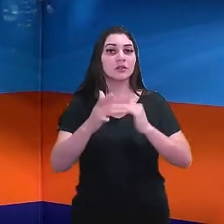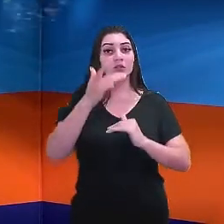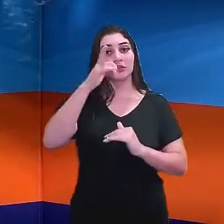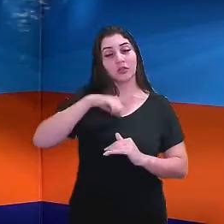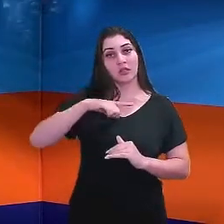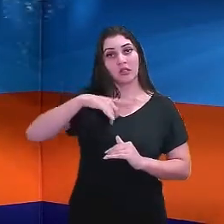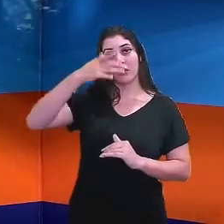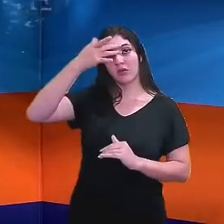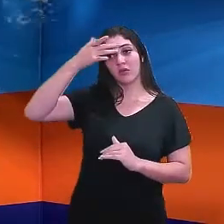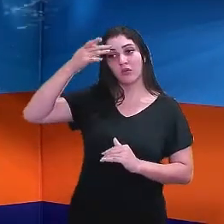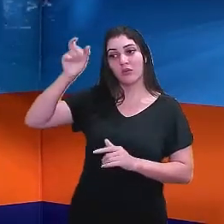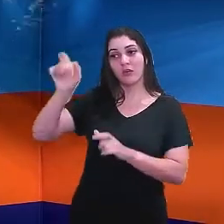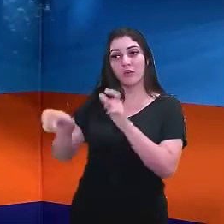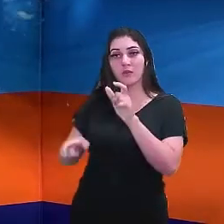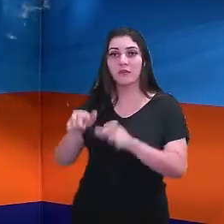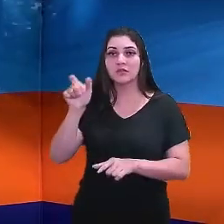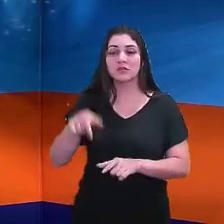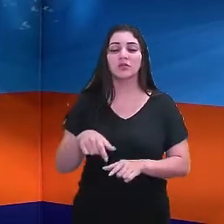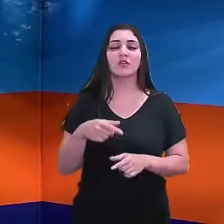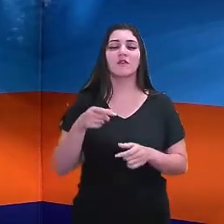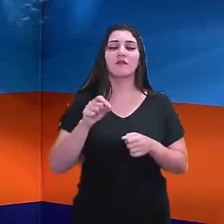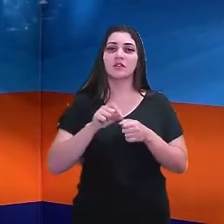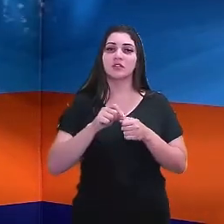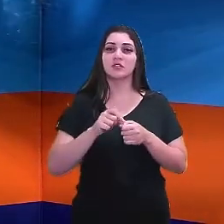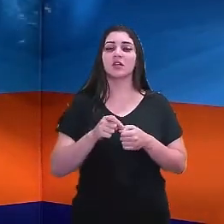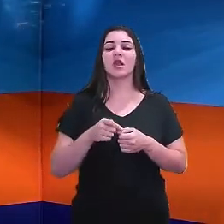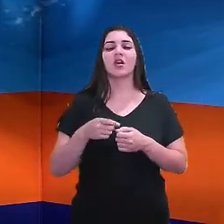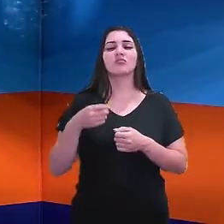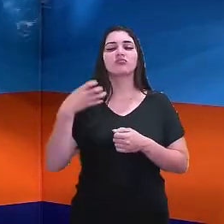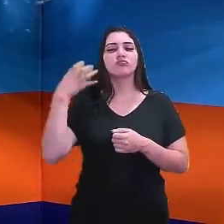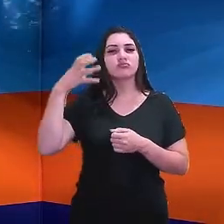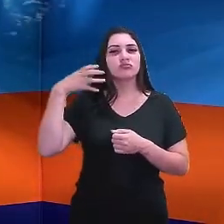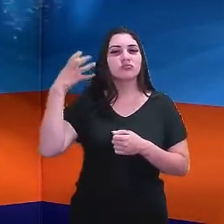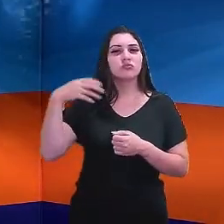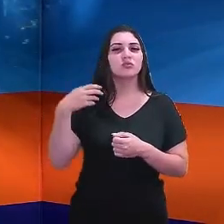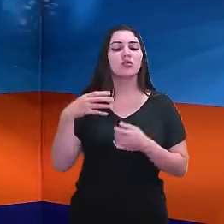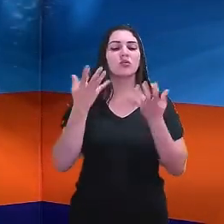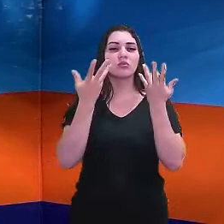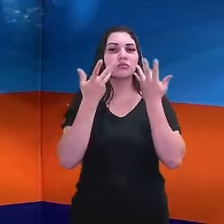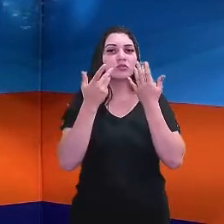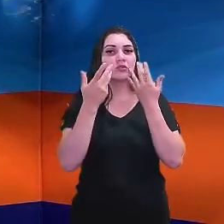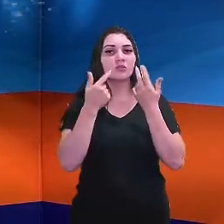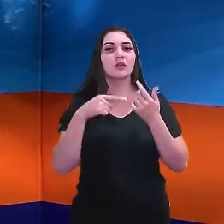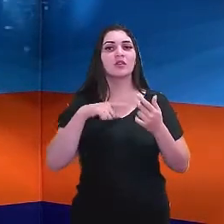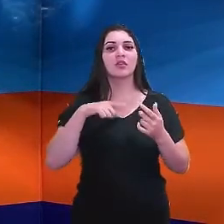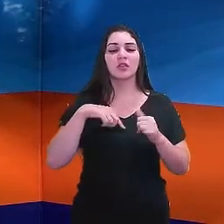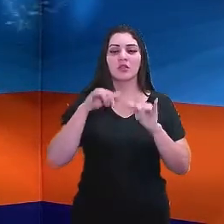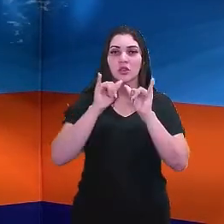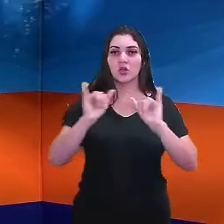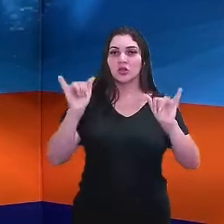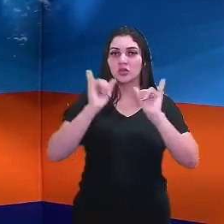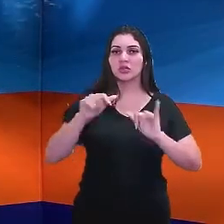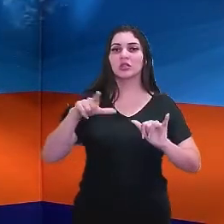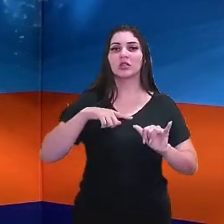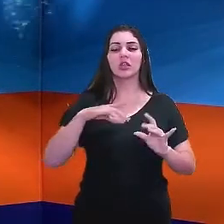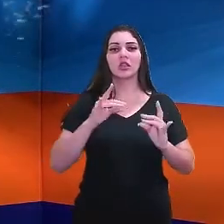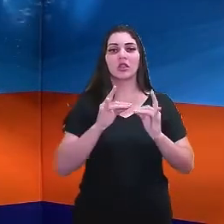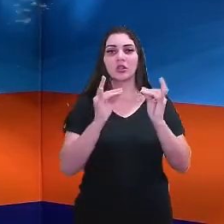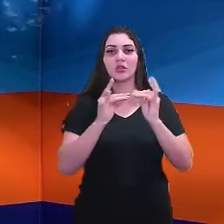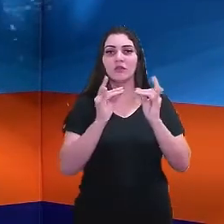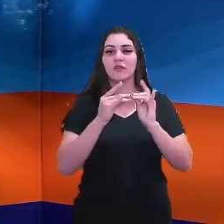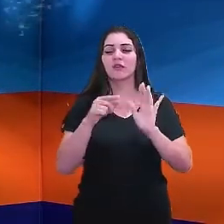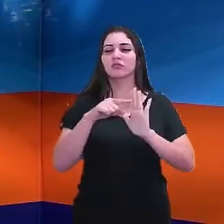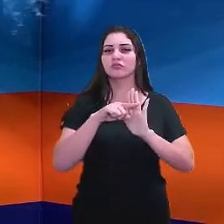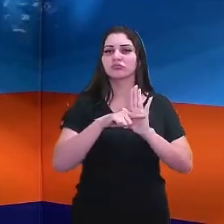pessoa que fazia o som dos animais, é bem interessante, depois vocês pesquisem. Tinha noticiários, passava novela,